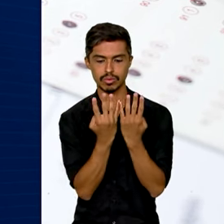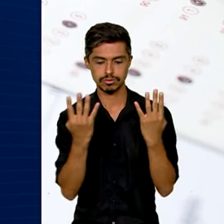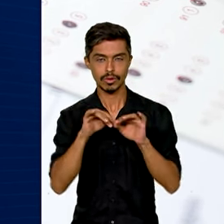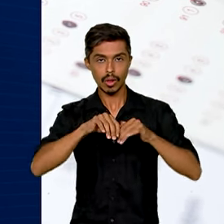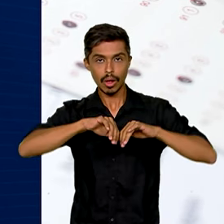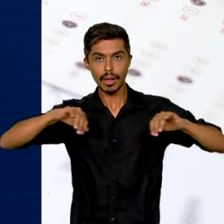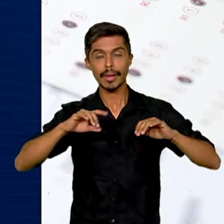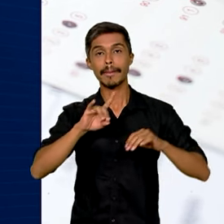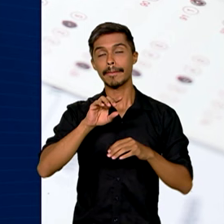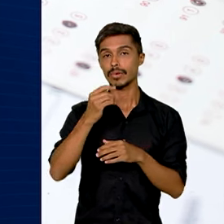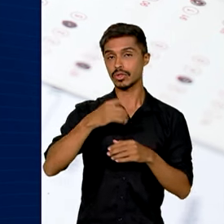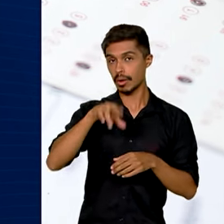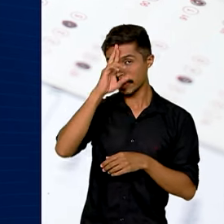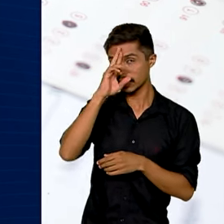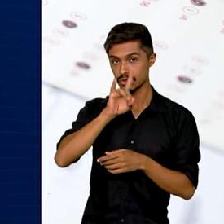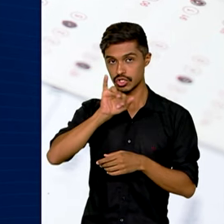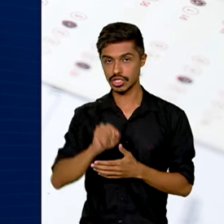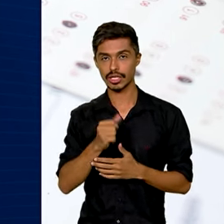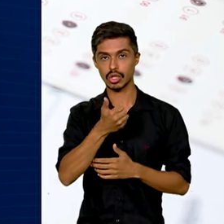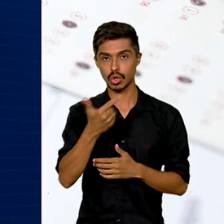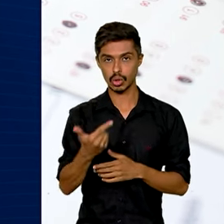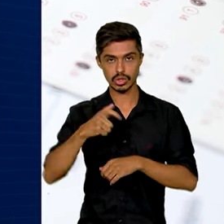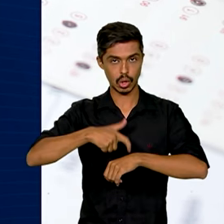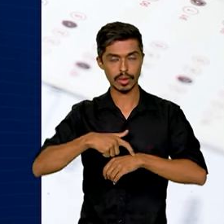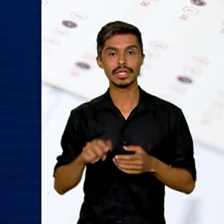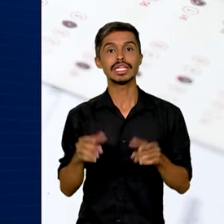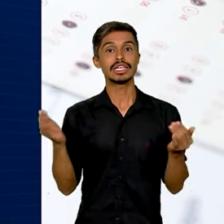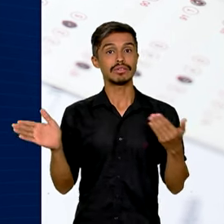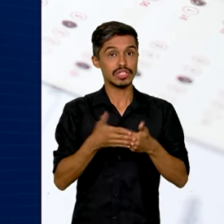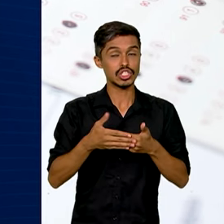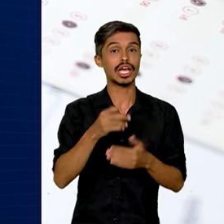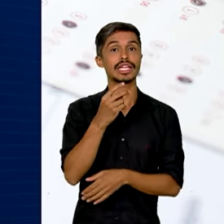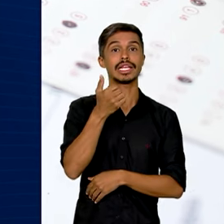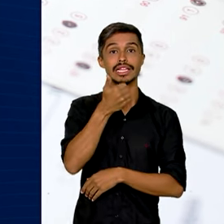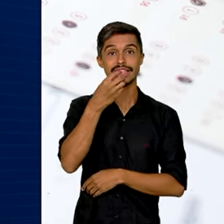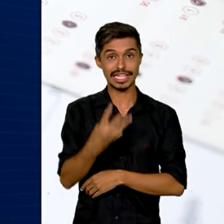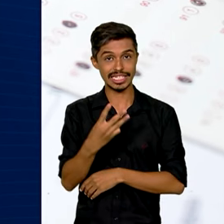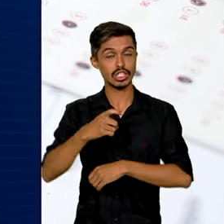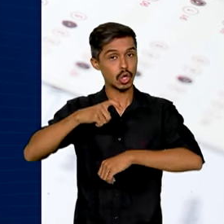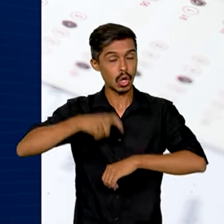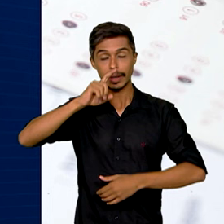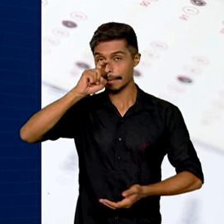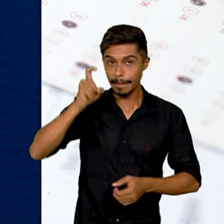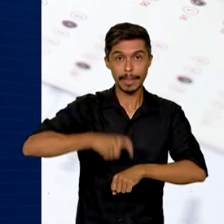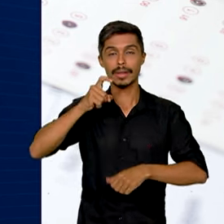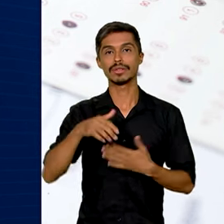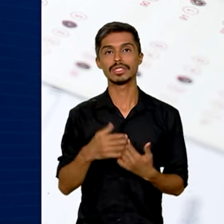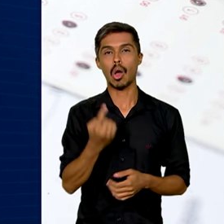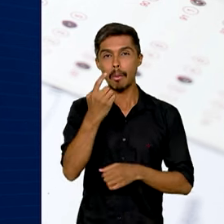meio-dia, horário de Brasília, e fechados às 13 horas em ponto. O início das provas está marcado para